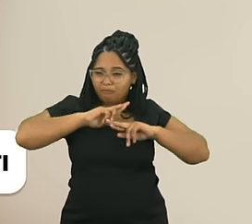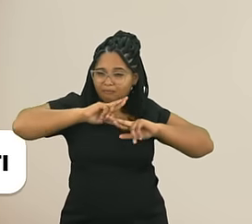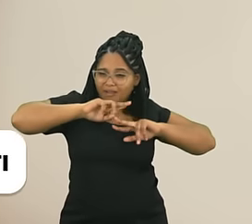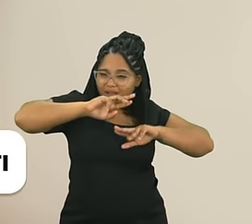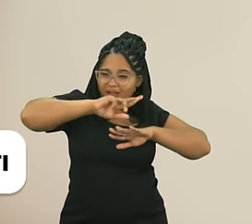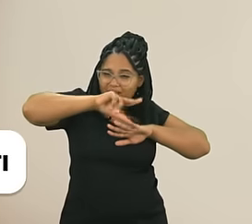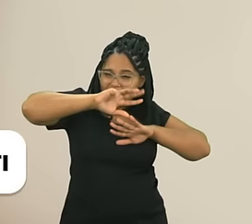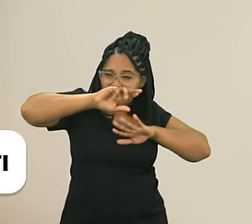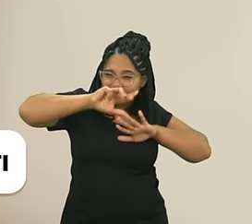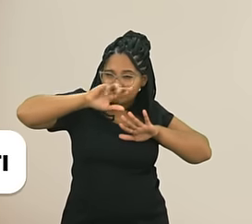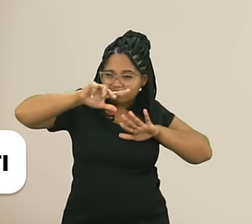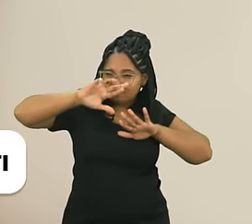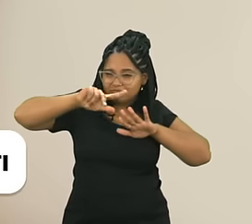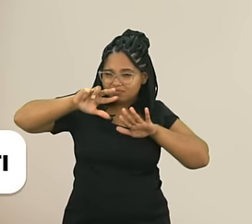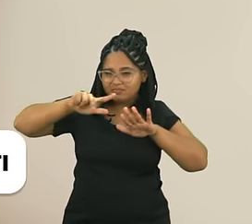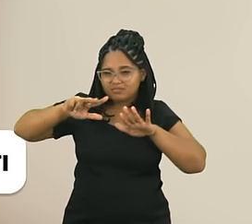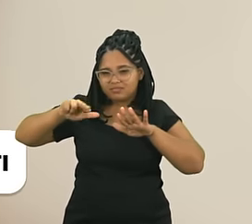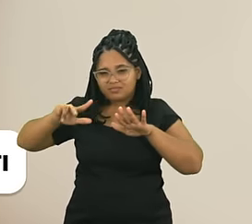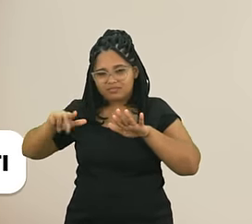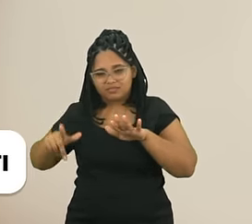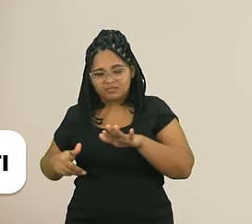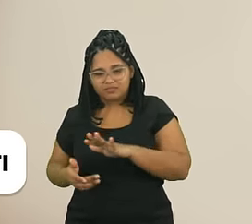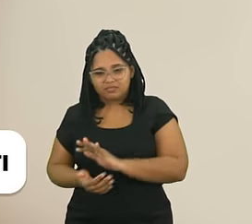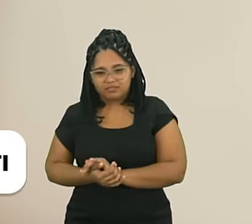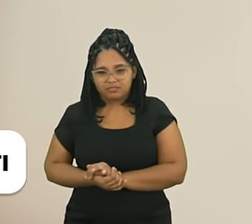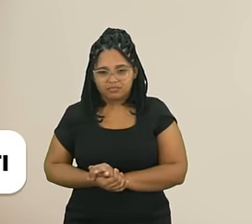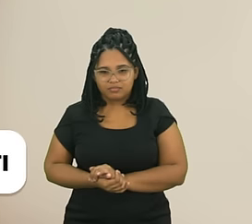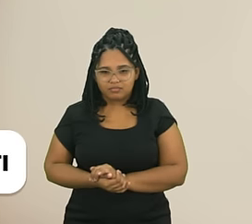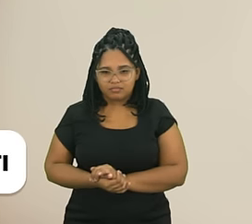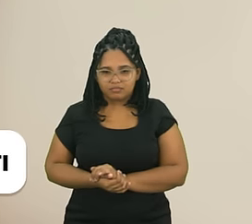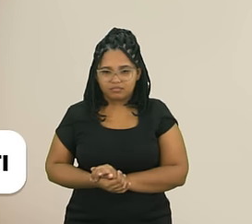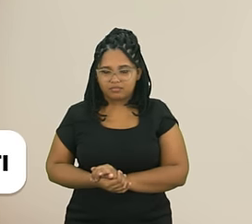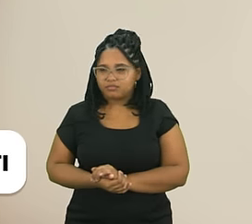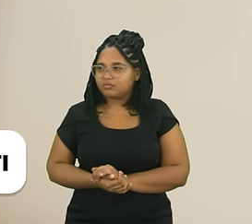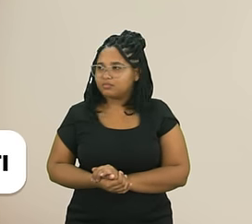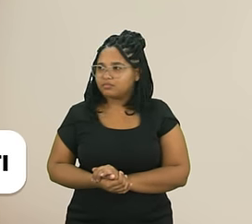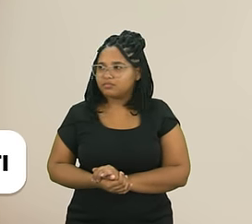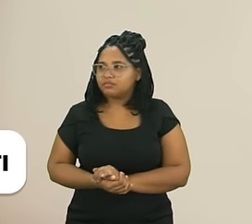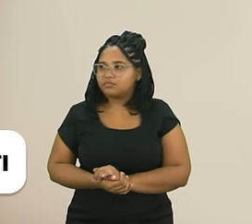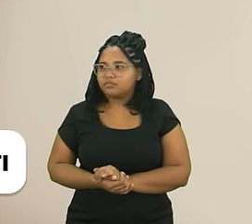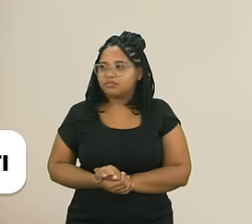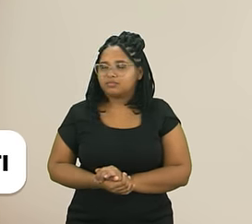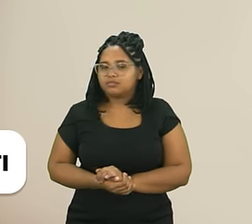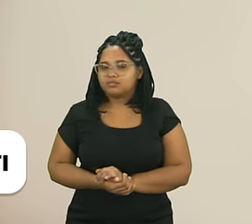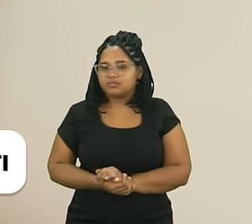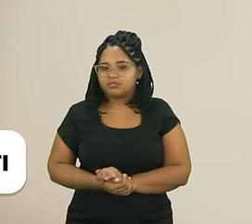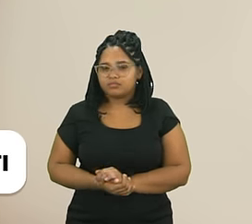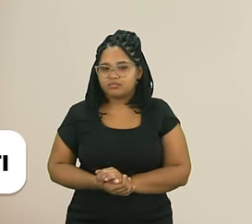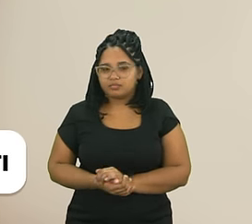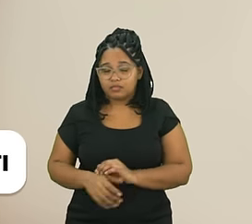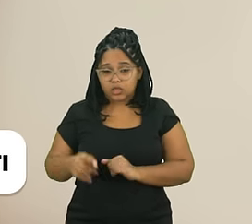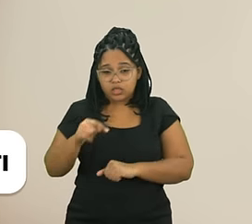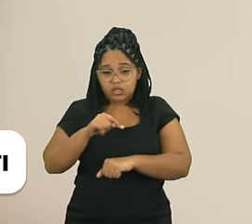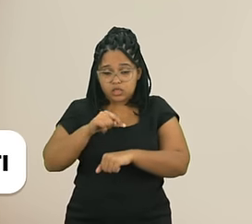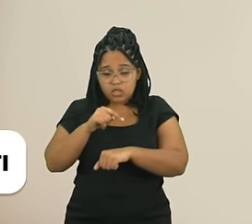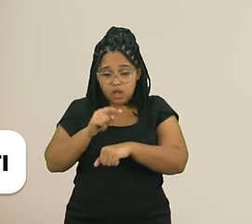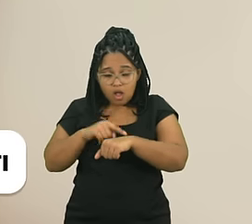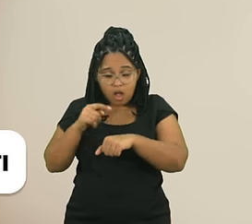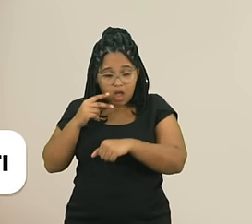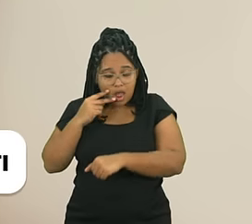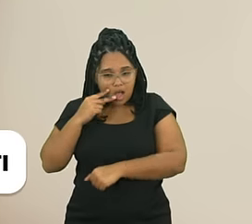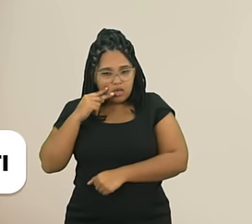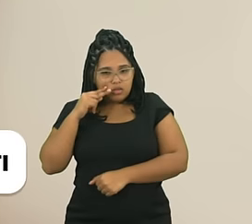Ele estava na UTI. Olha lá, Lore. Amor, olha como você estava. Quando eu cheguei, que eu vi esta